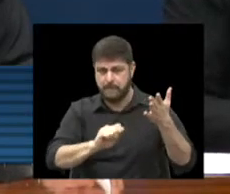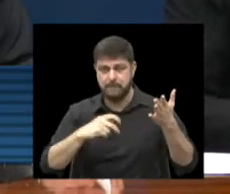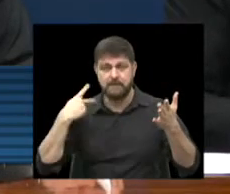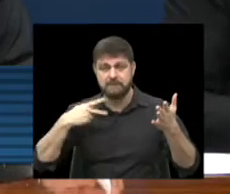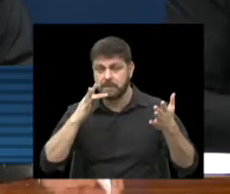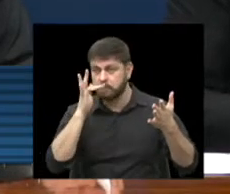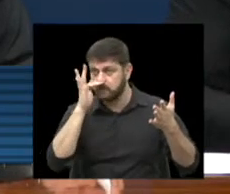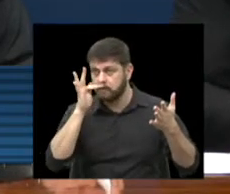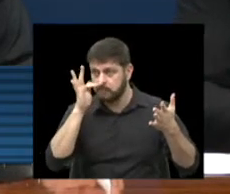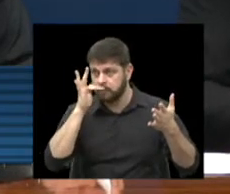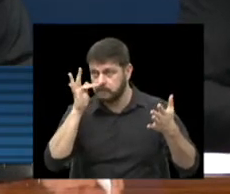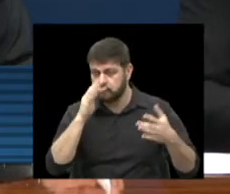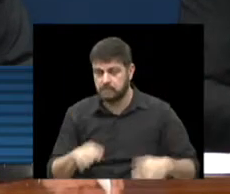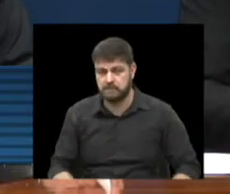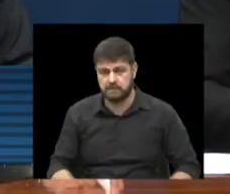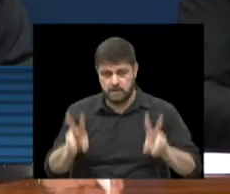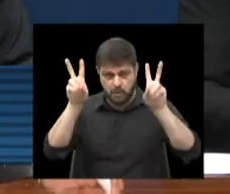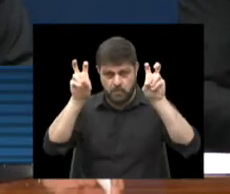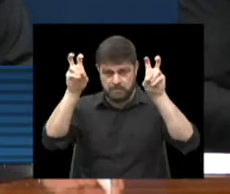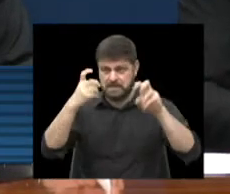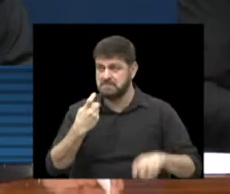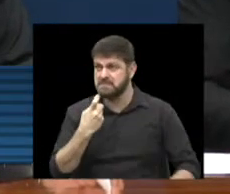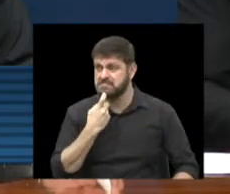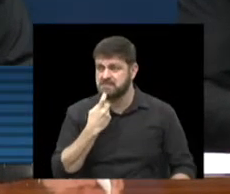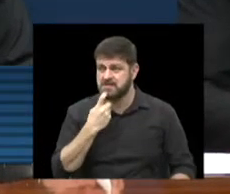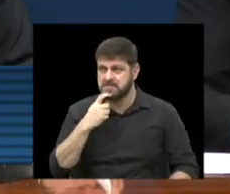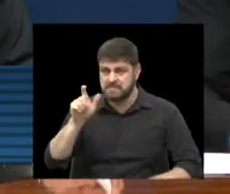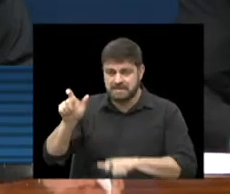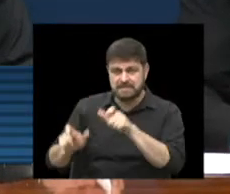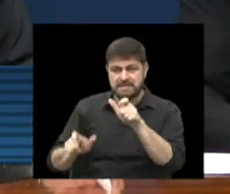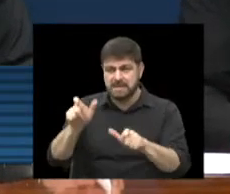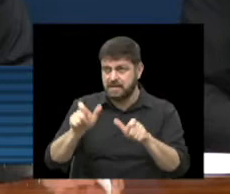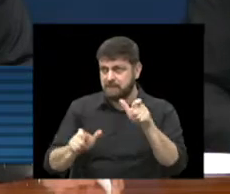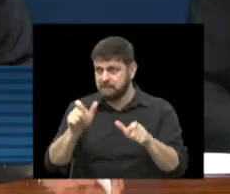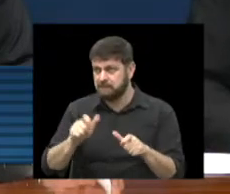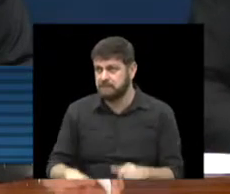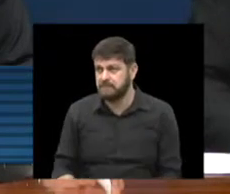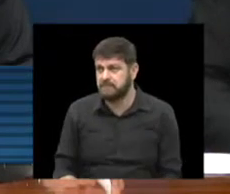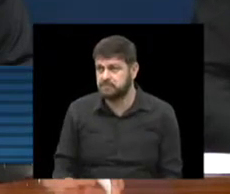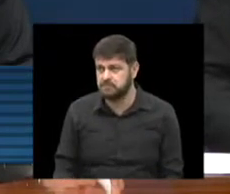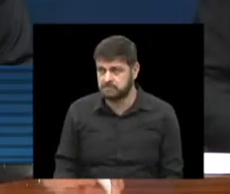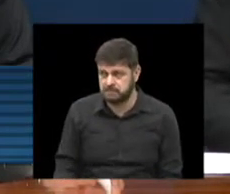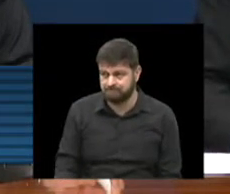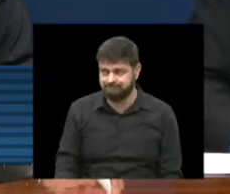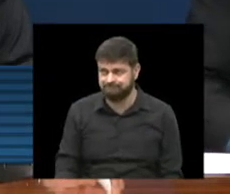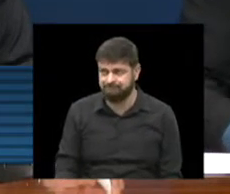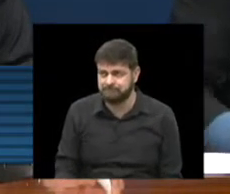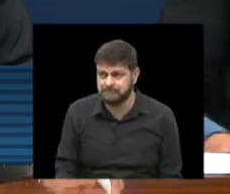inciso 23 do artigo 2º e o artigo 15,